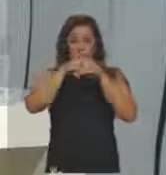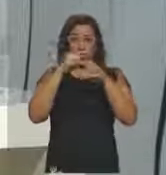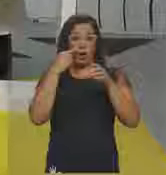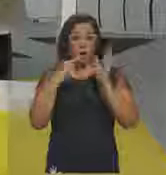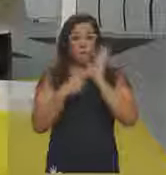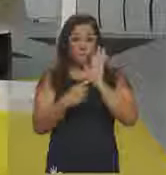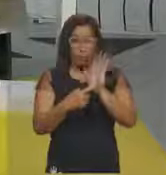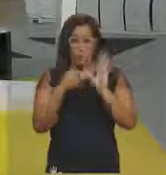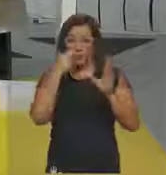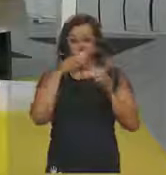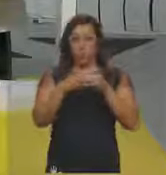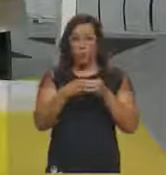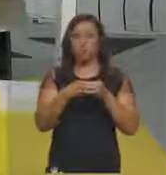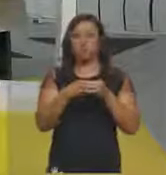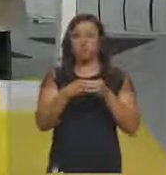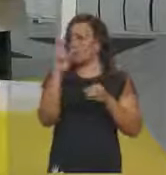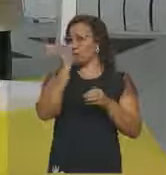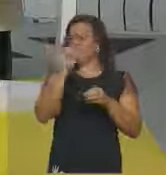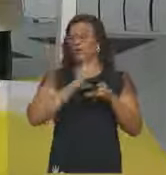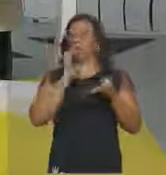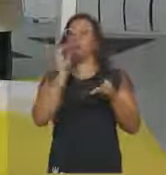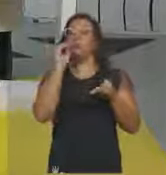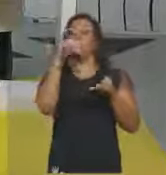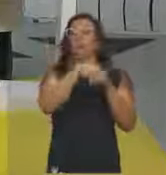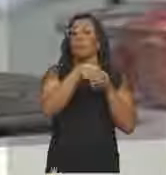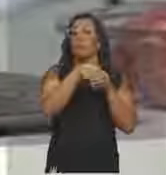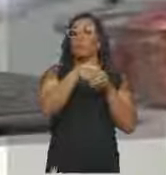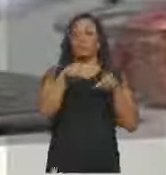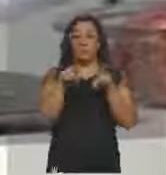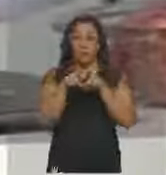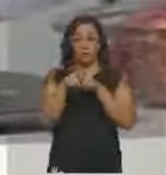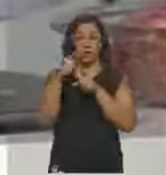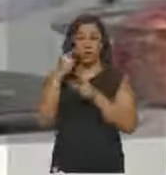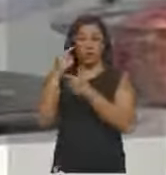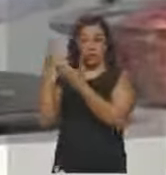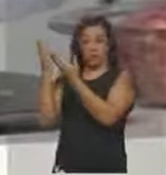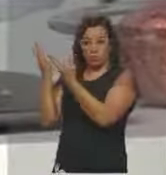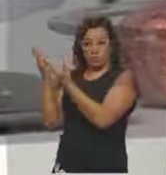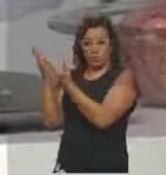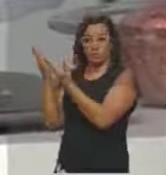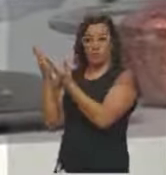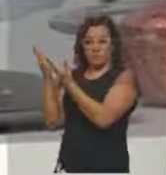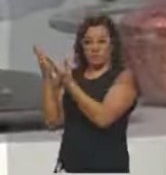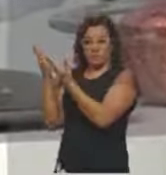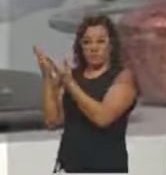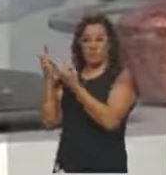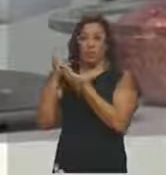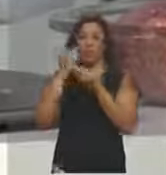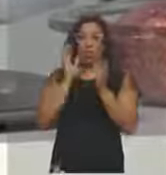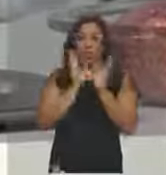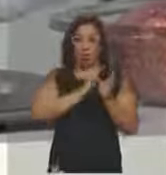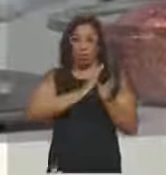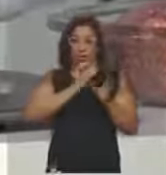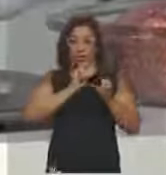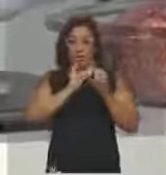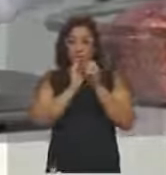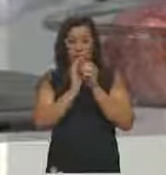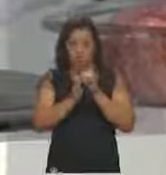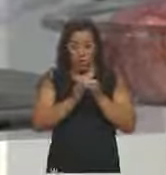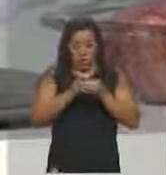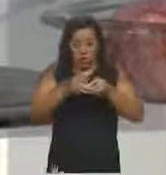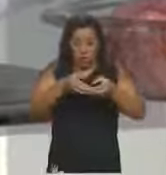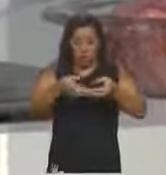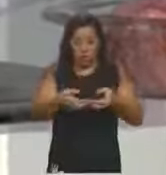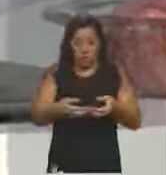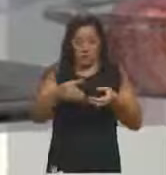para você. Então, o coração ele é uma estrutura oca. Parti aqui para você ter ideia de como é que o coração.